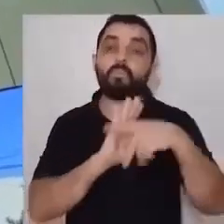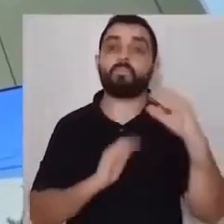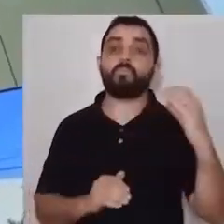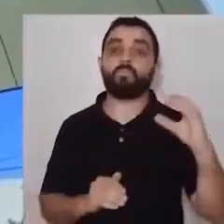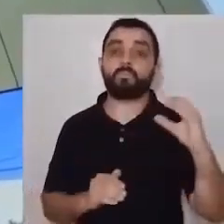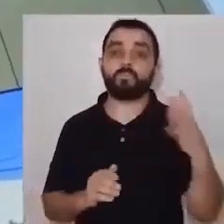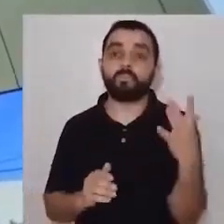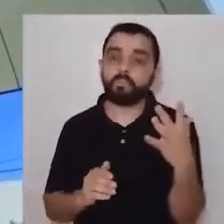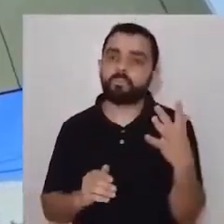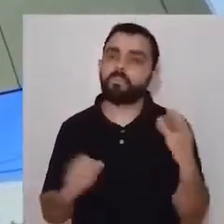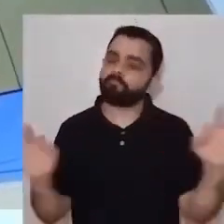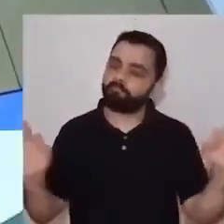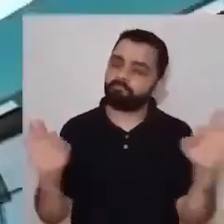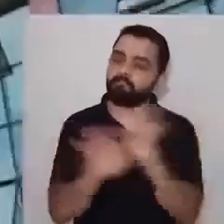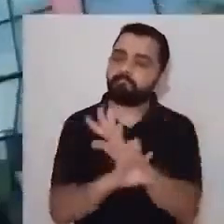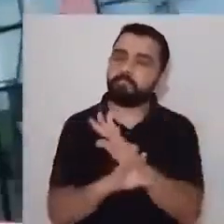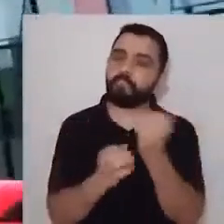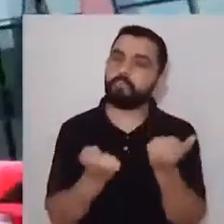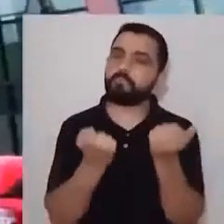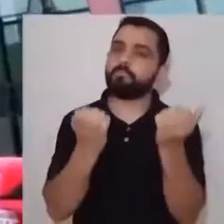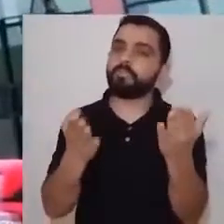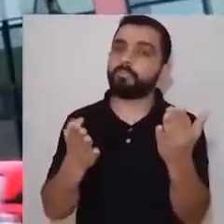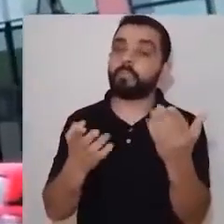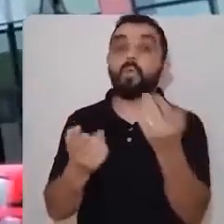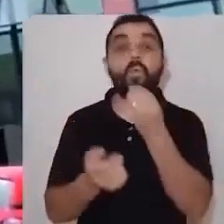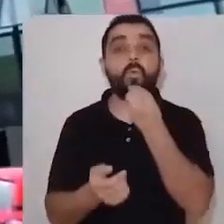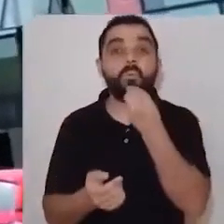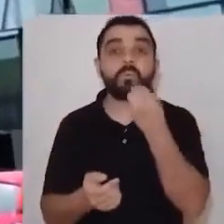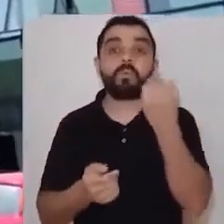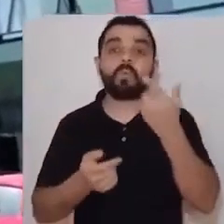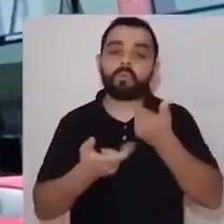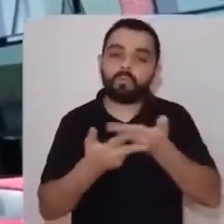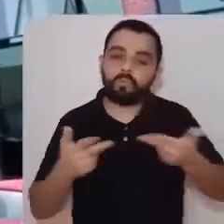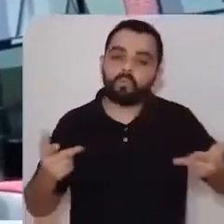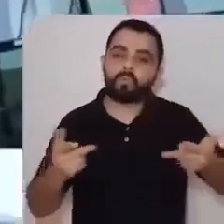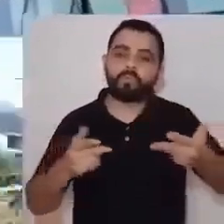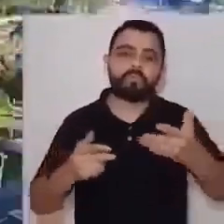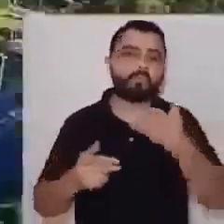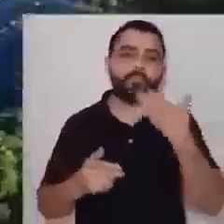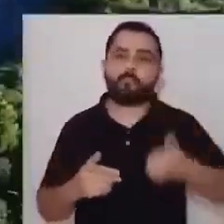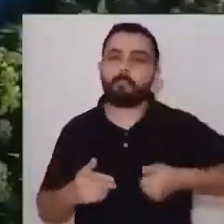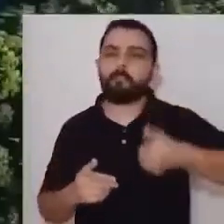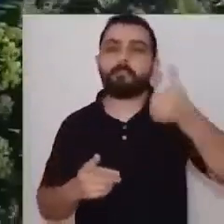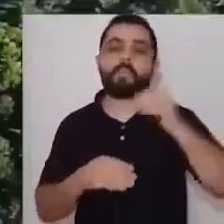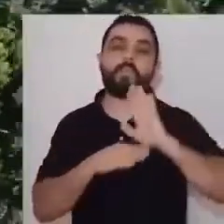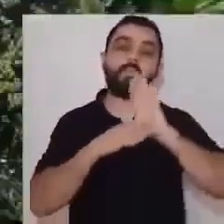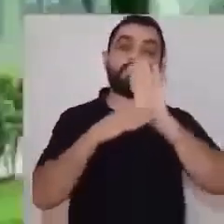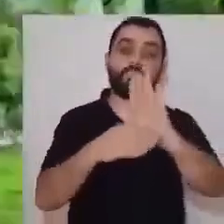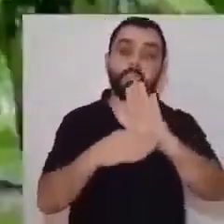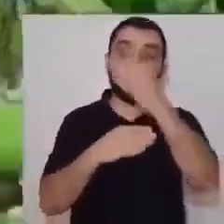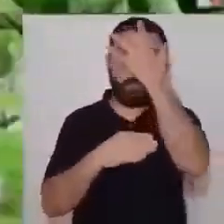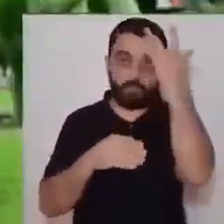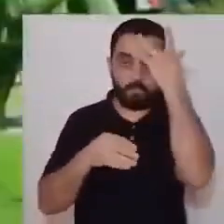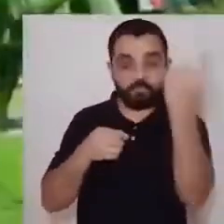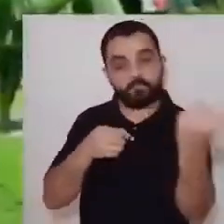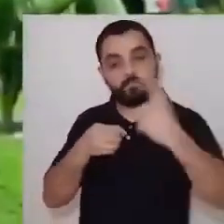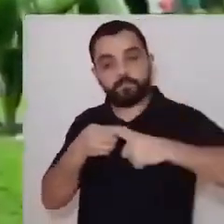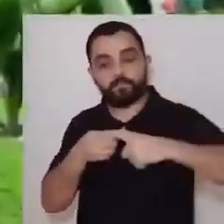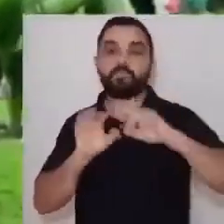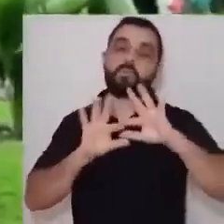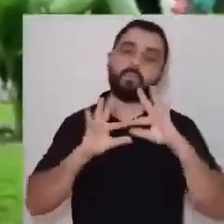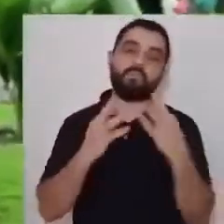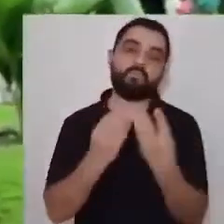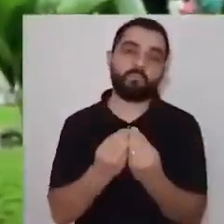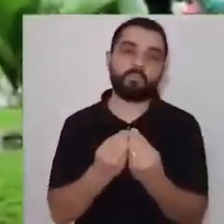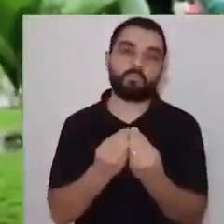da Grande Curitiba está sempre pronto para oferecer atendimento e serviços cada vez melhores para os